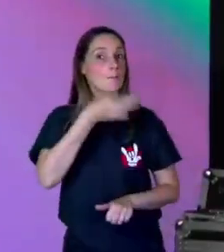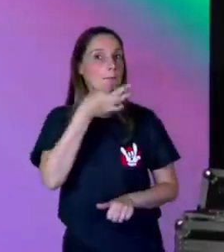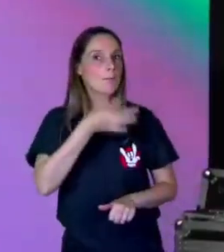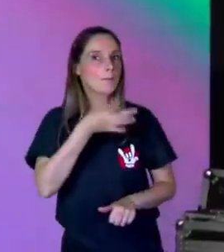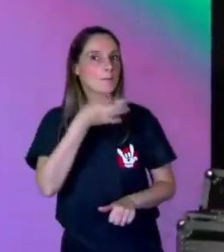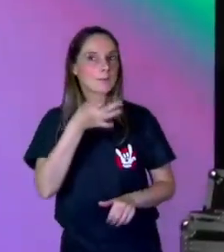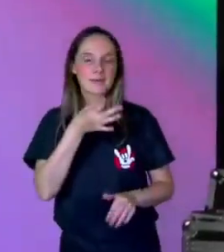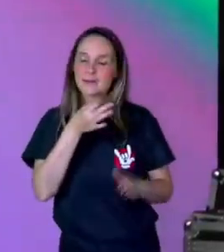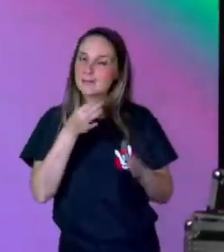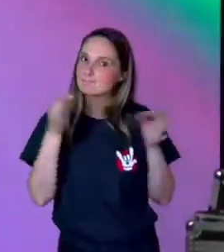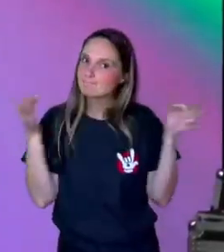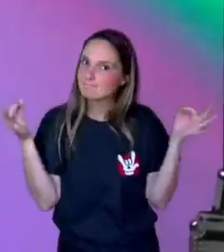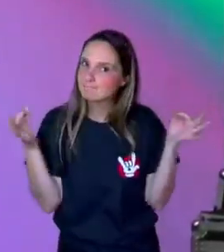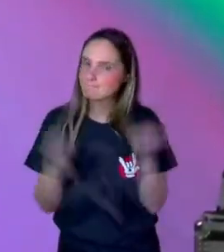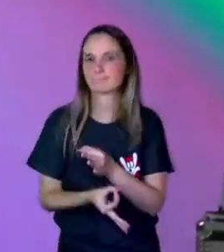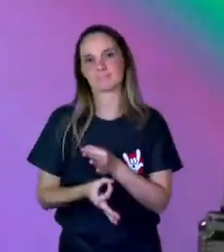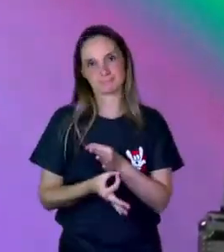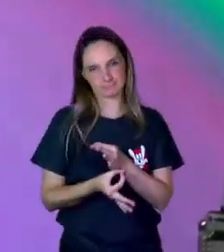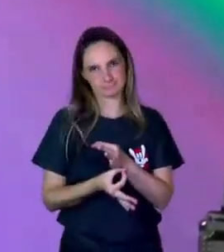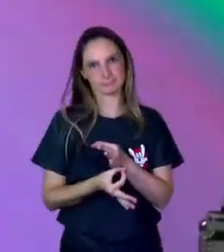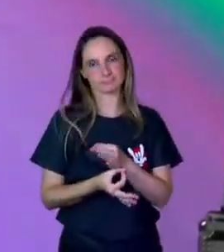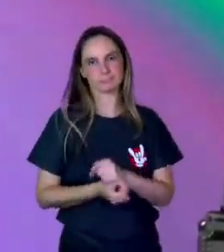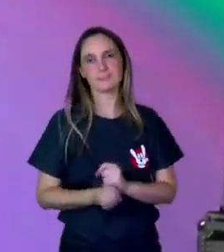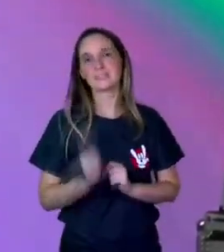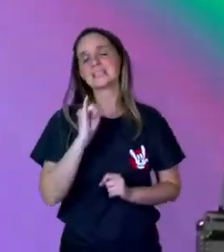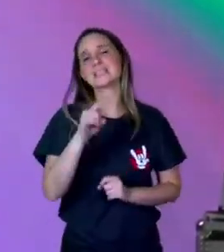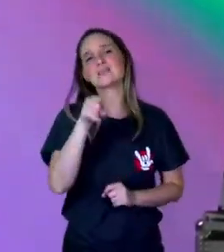eu quero respeitar quem pensa diferente de mim.